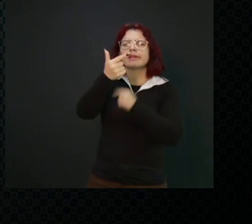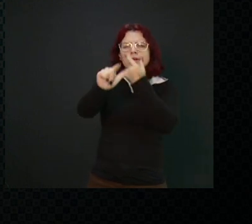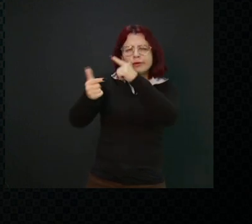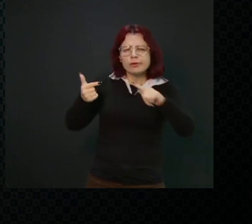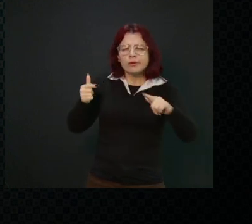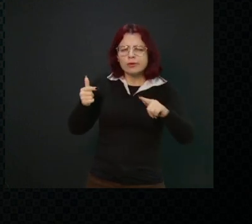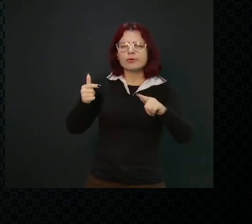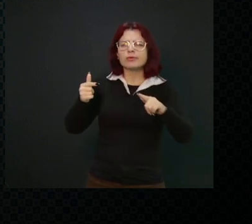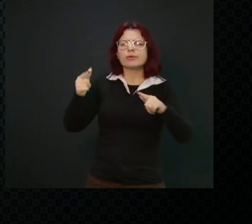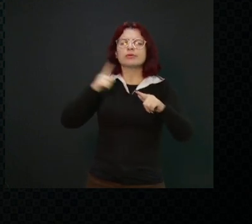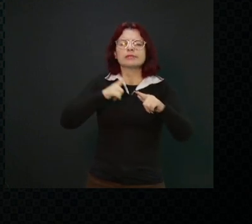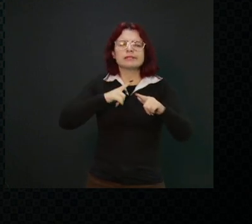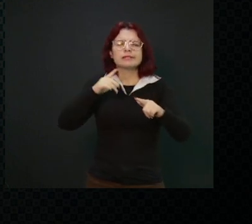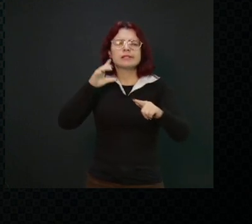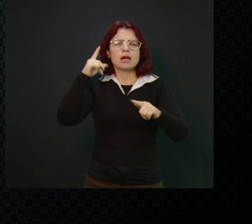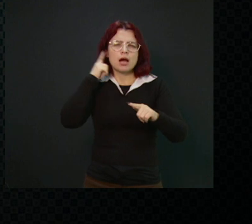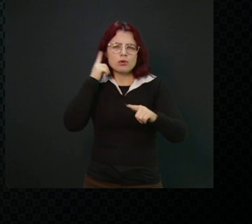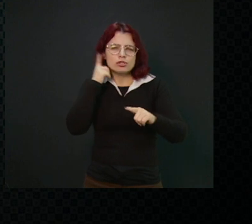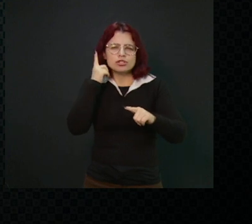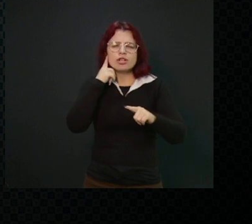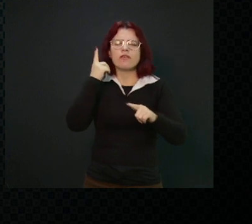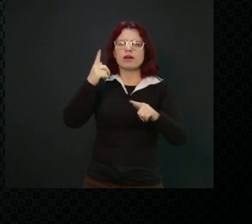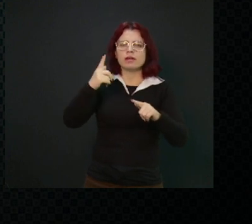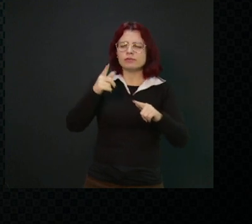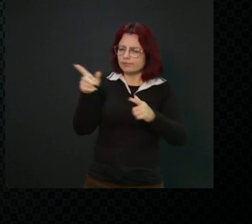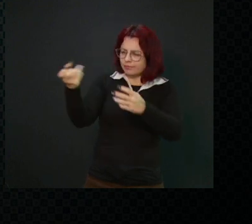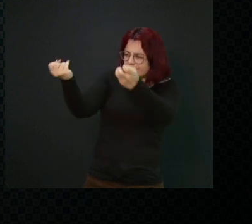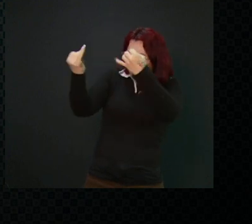sensorial auditiva. Você poderia